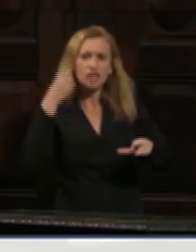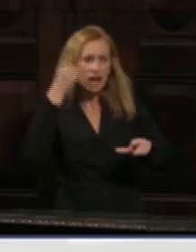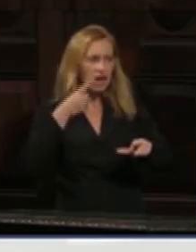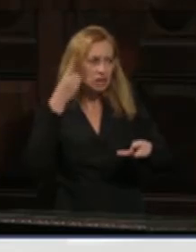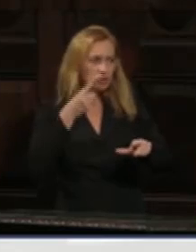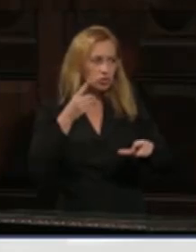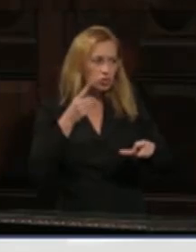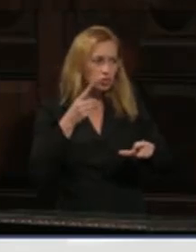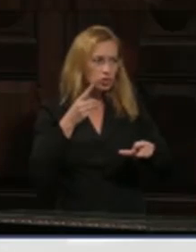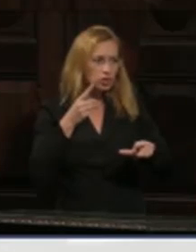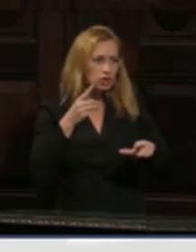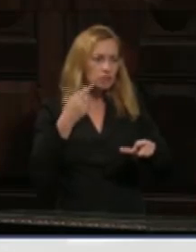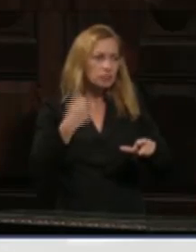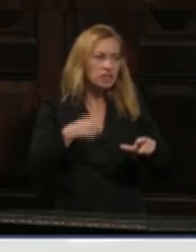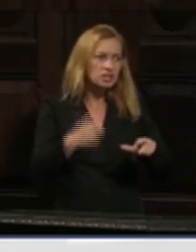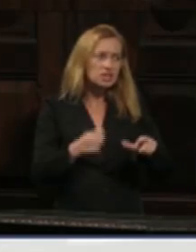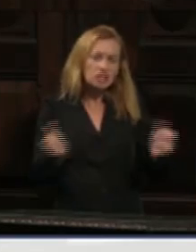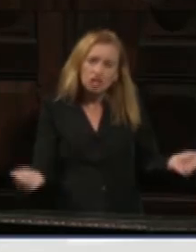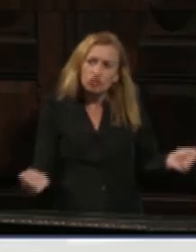do plenário,